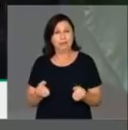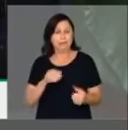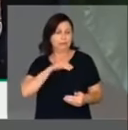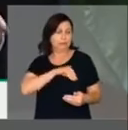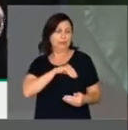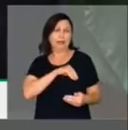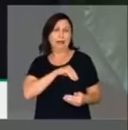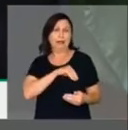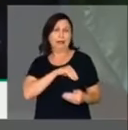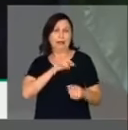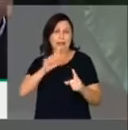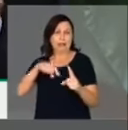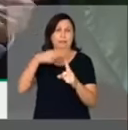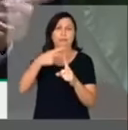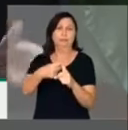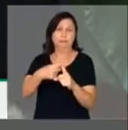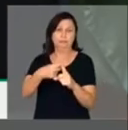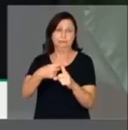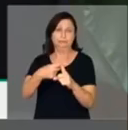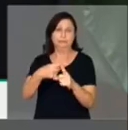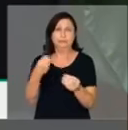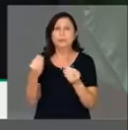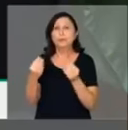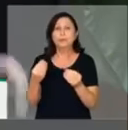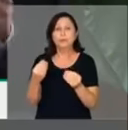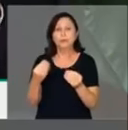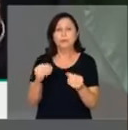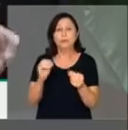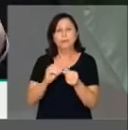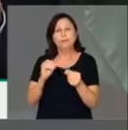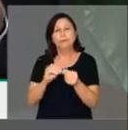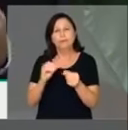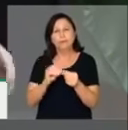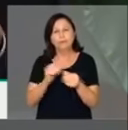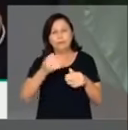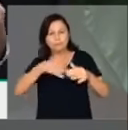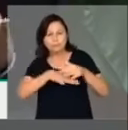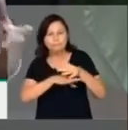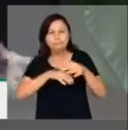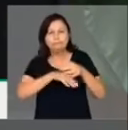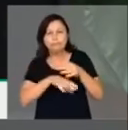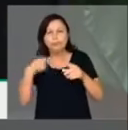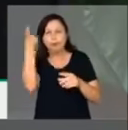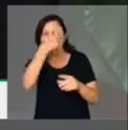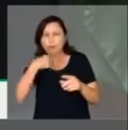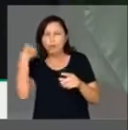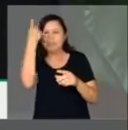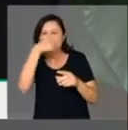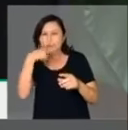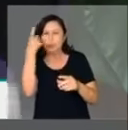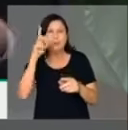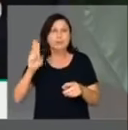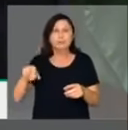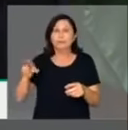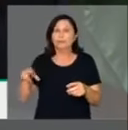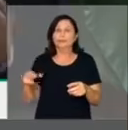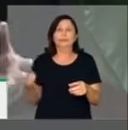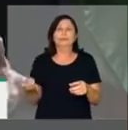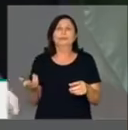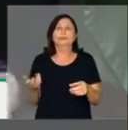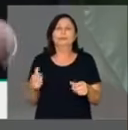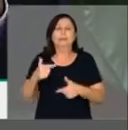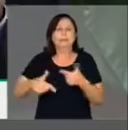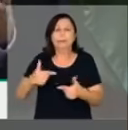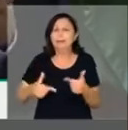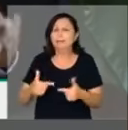e faz com que se crie o chamado banco de horas, que faz com que as pessoas não vejam a cor do dinheiro. Ele não